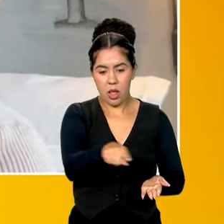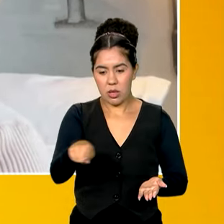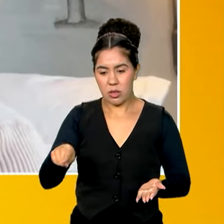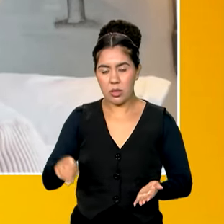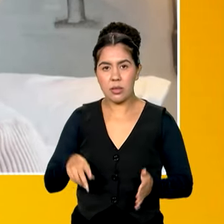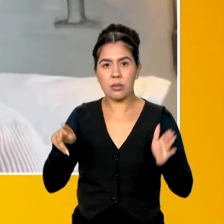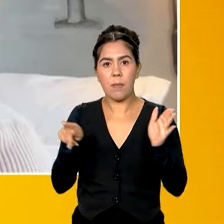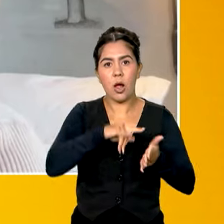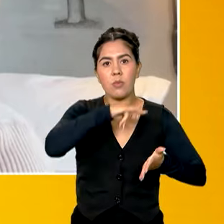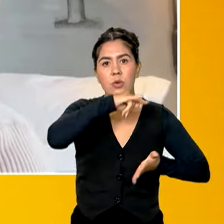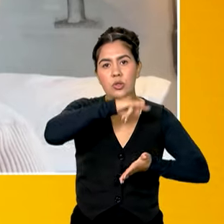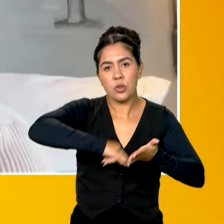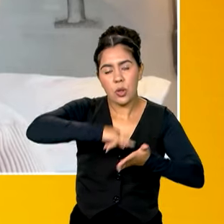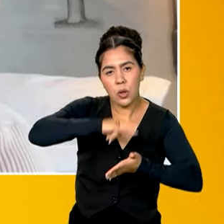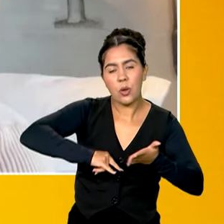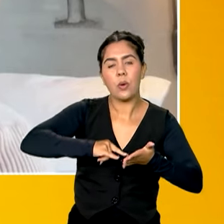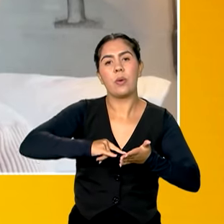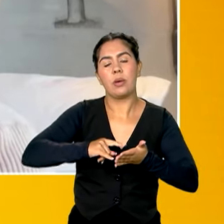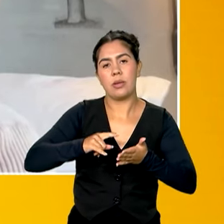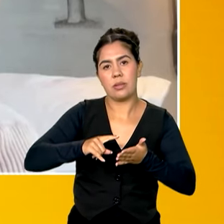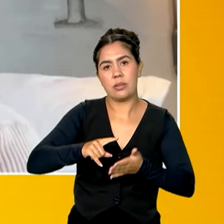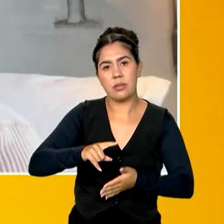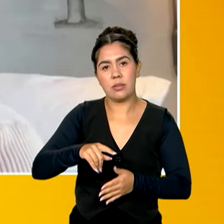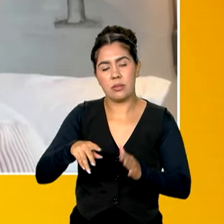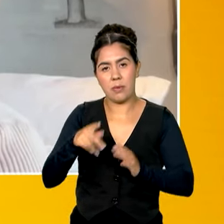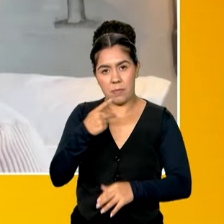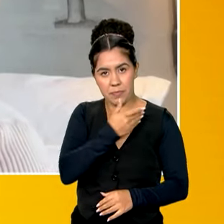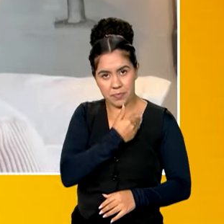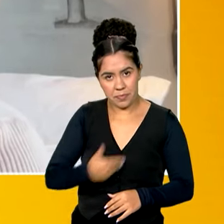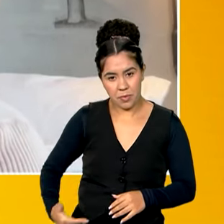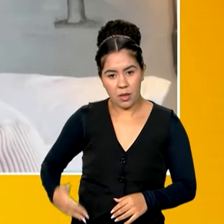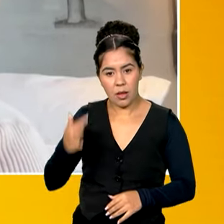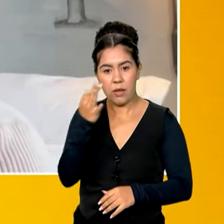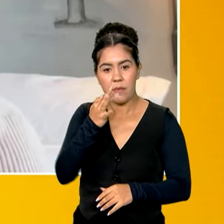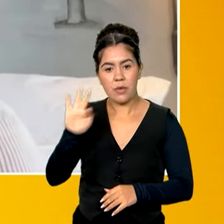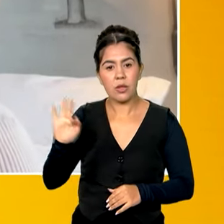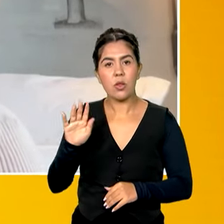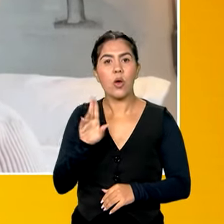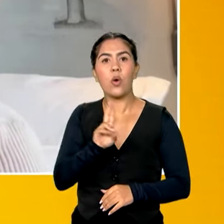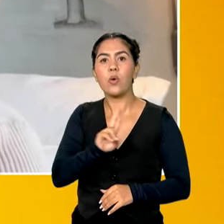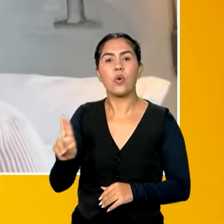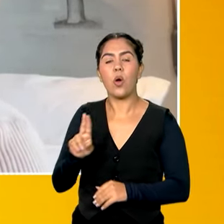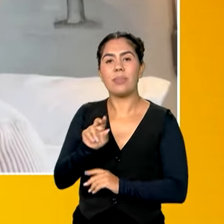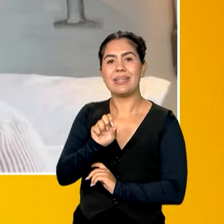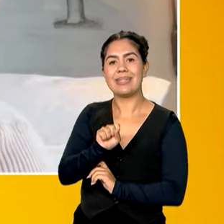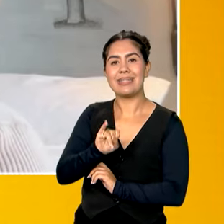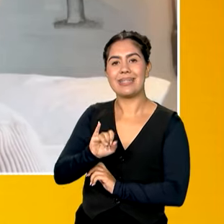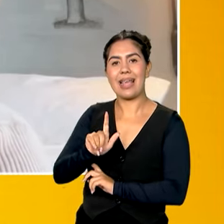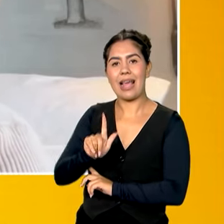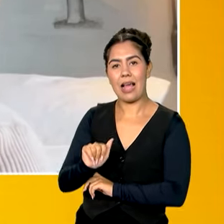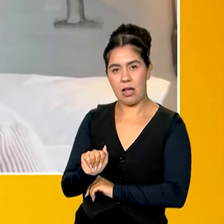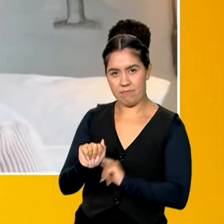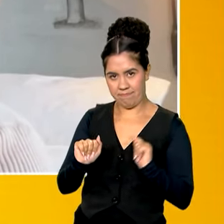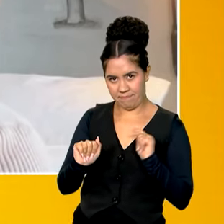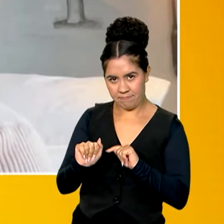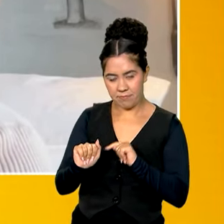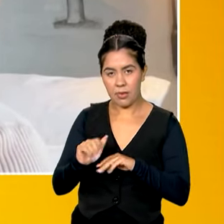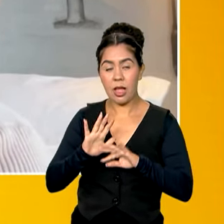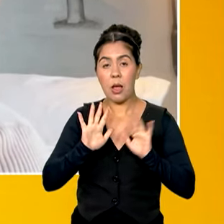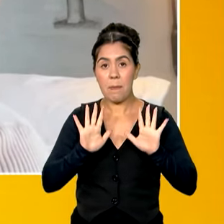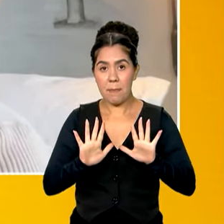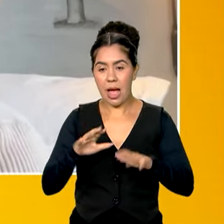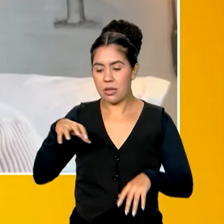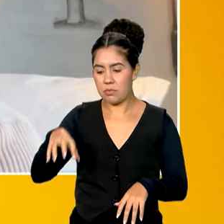da Administração Pública Federal. É um sistema cuja sigla é SIGA. Entre esses órgãos,